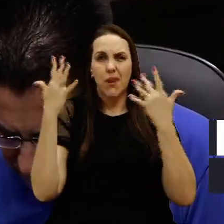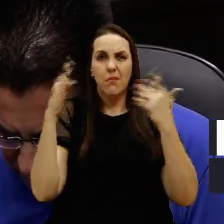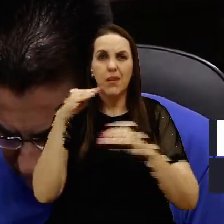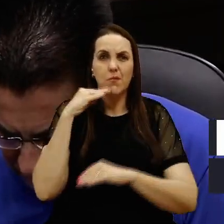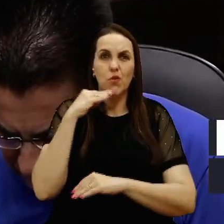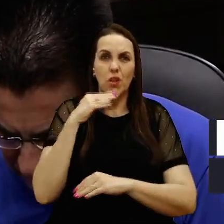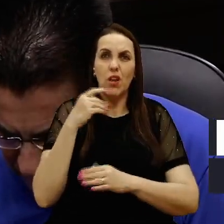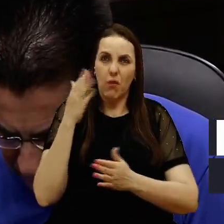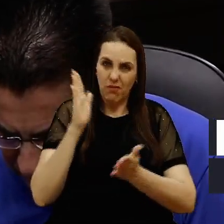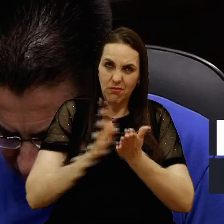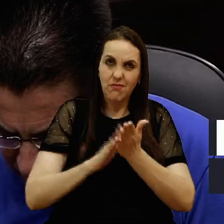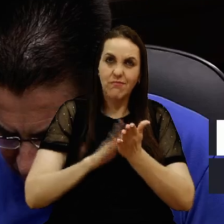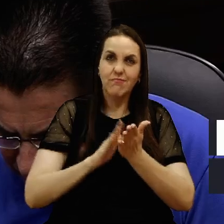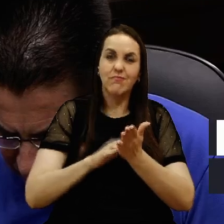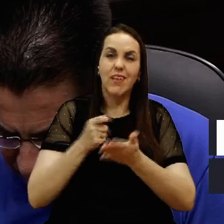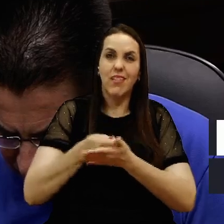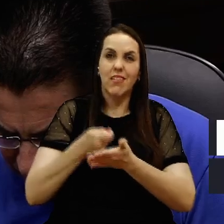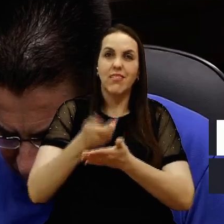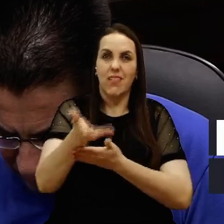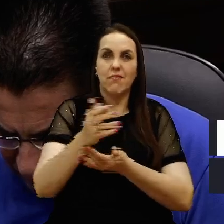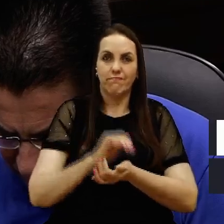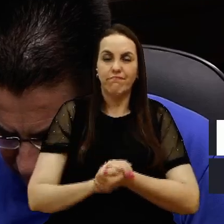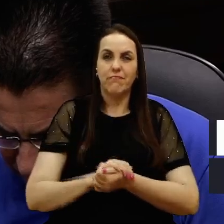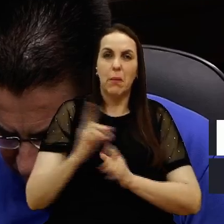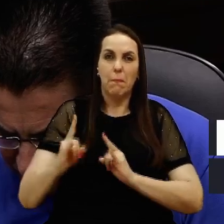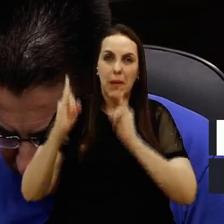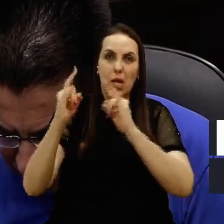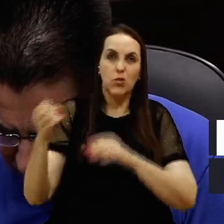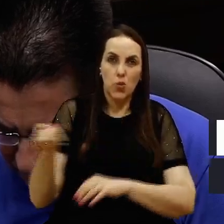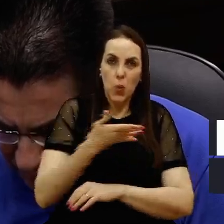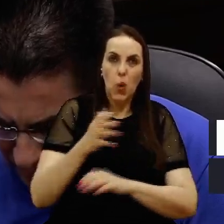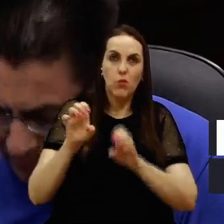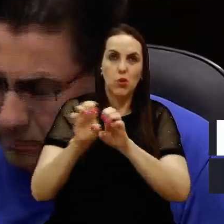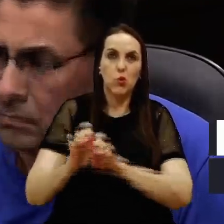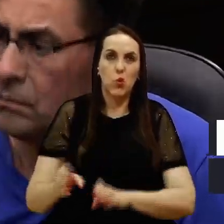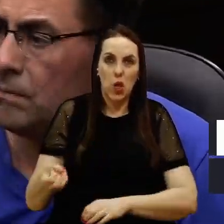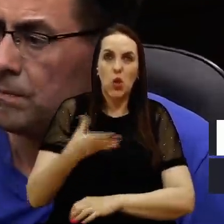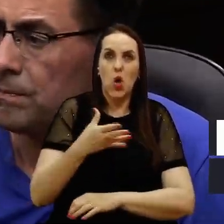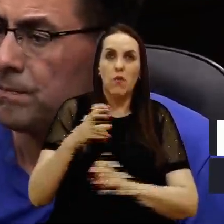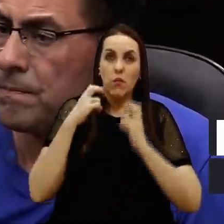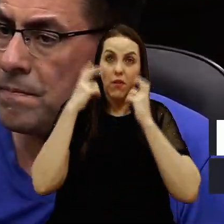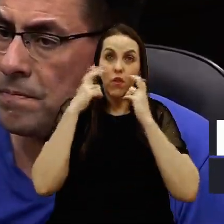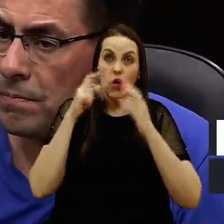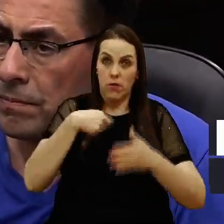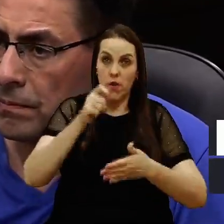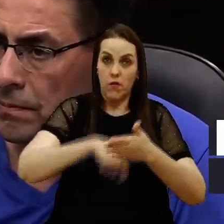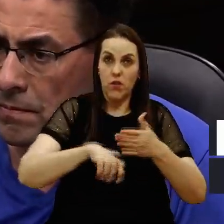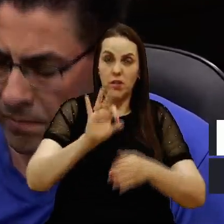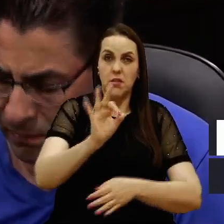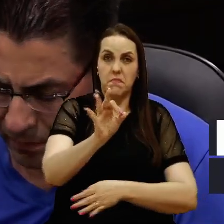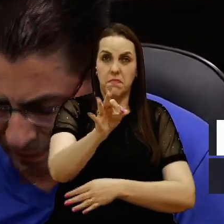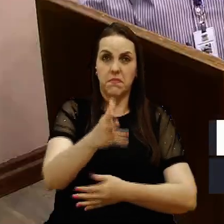continuar cobrando para que seja feita alguma coisa, que tenha um prédio novo, uma estrutura nova, uma vergonha lá. E eu vou assinar emenda, pode ter certeza. Valeu, obrigado. Obrigado.